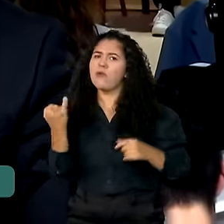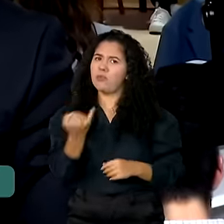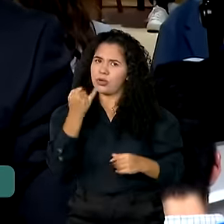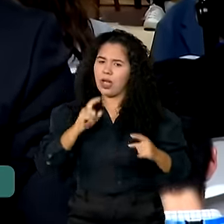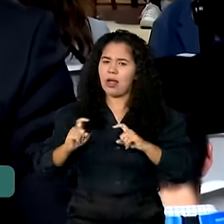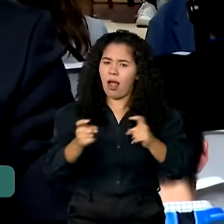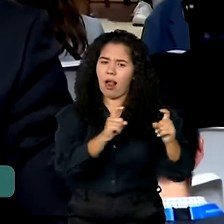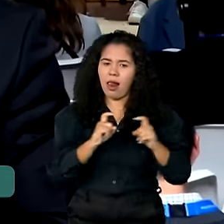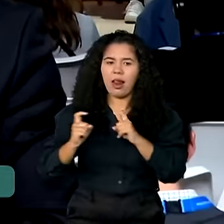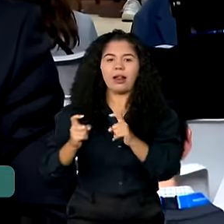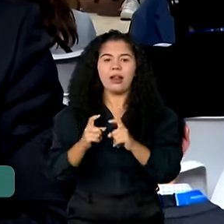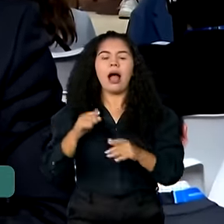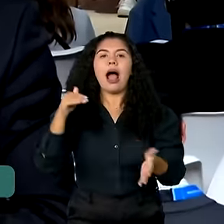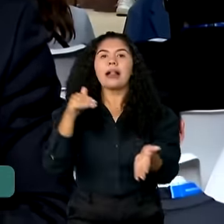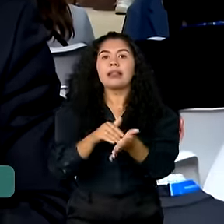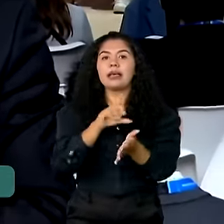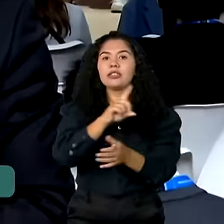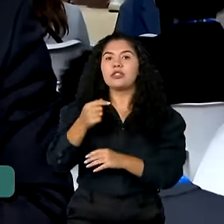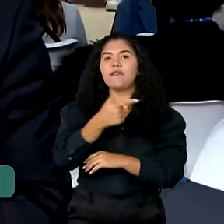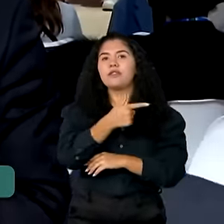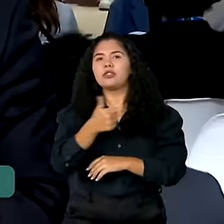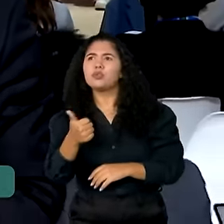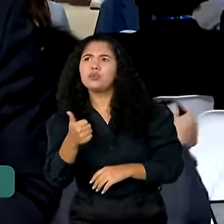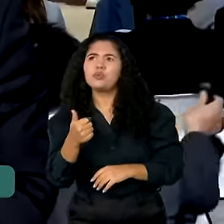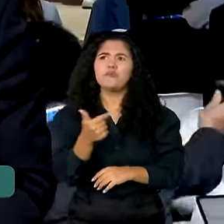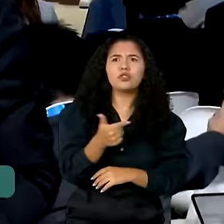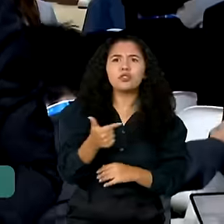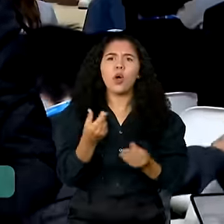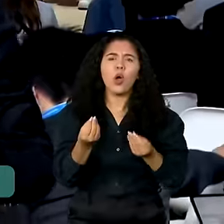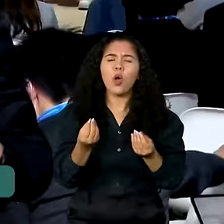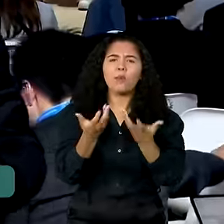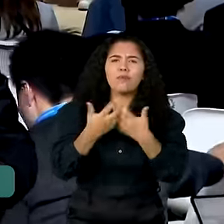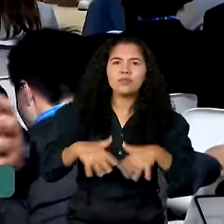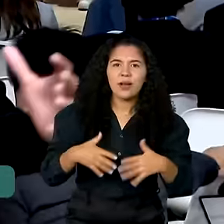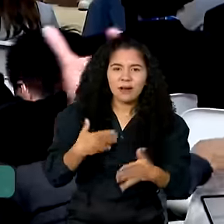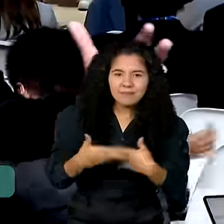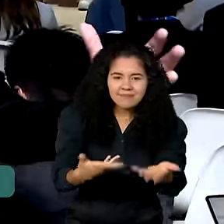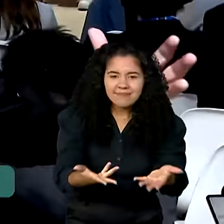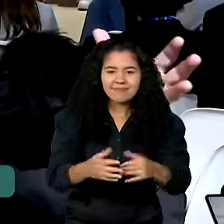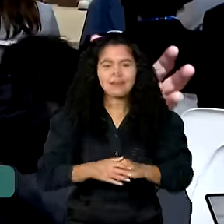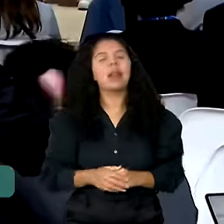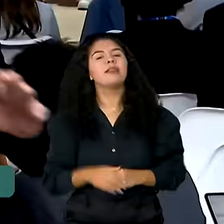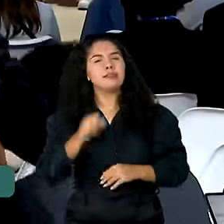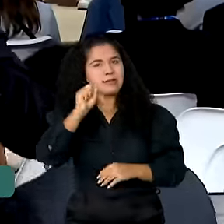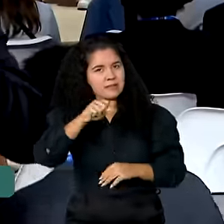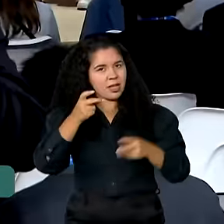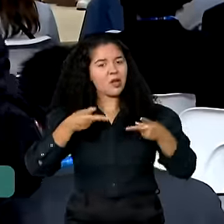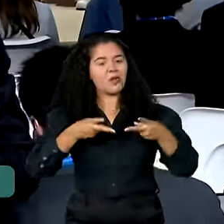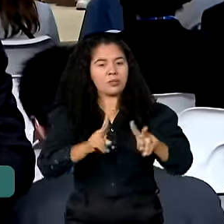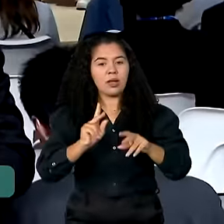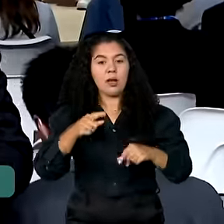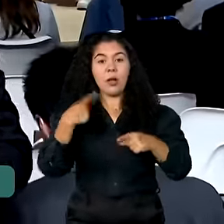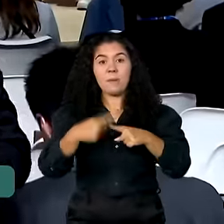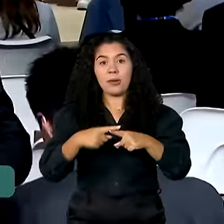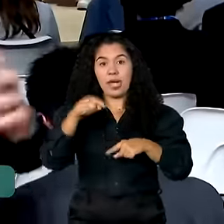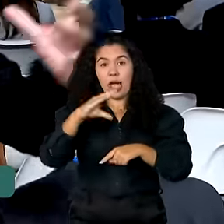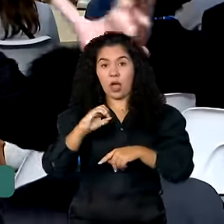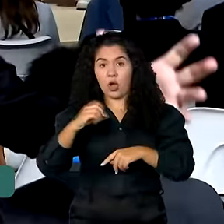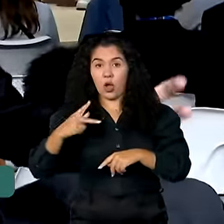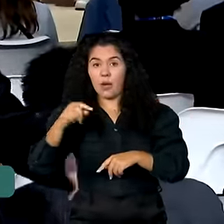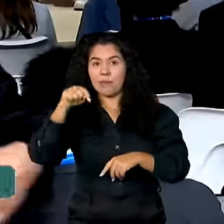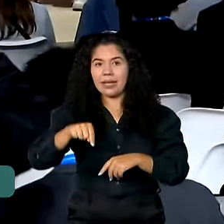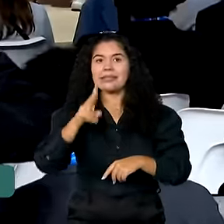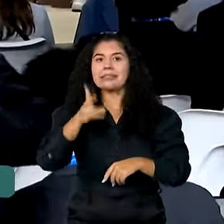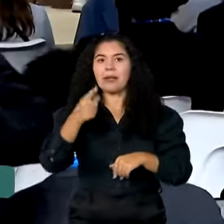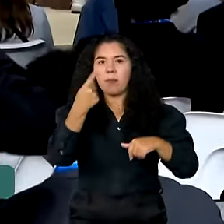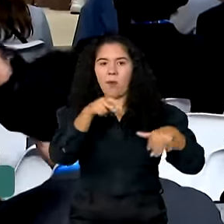programação continua aqui até o dia 21, 22, como que vai ser? Continua, né? Continua, porque nós tivemos uma pré-COP, sempre são duas semanas. A